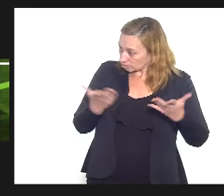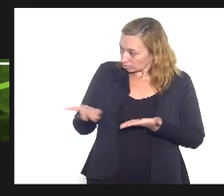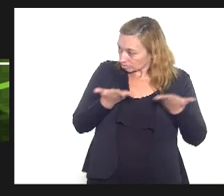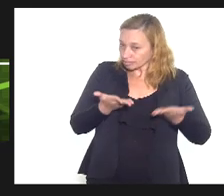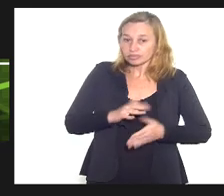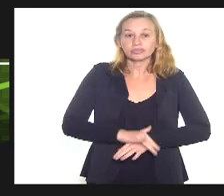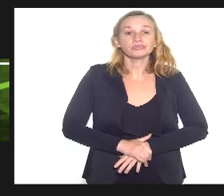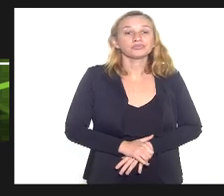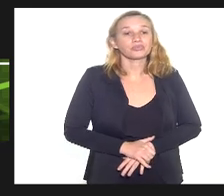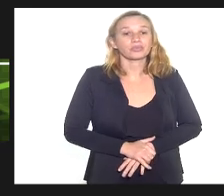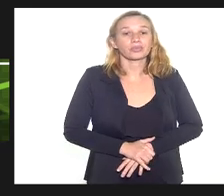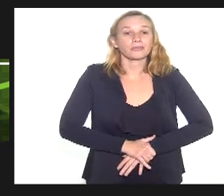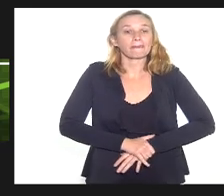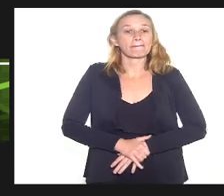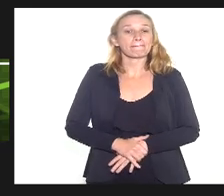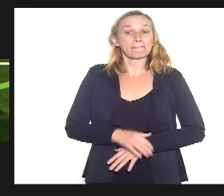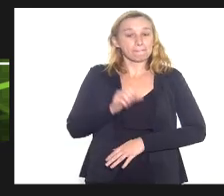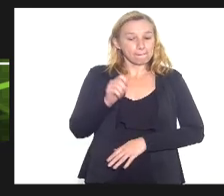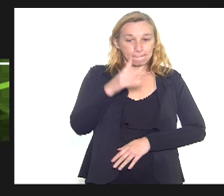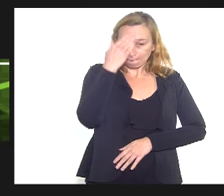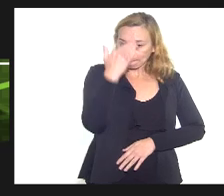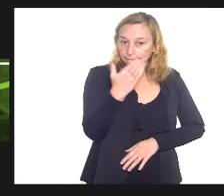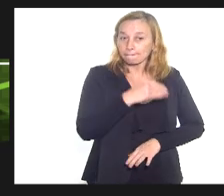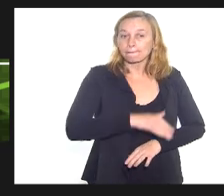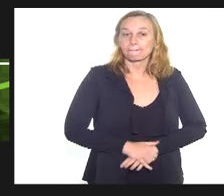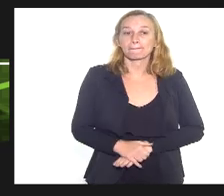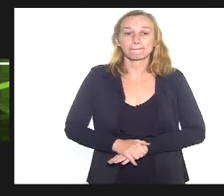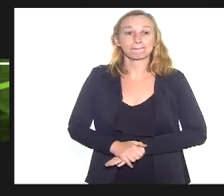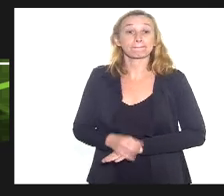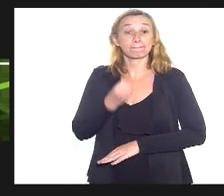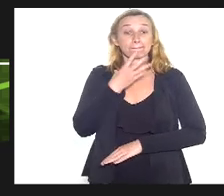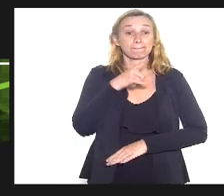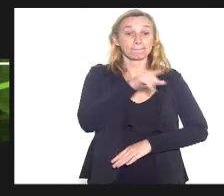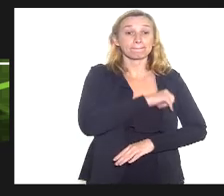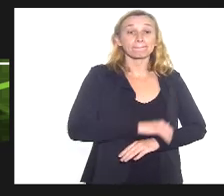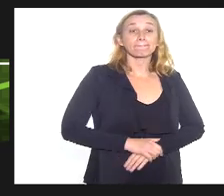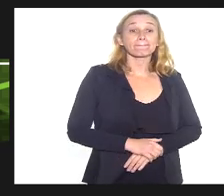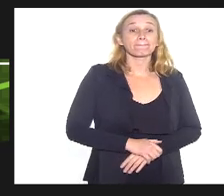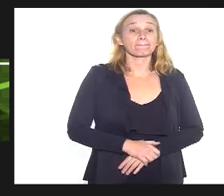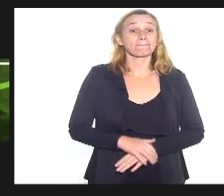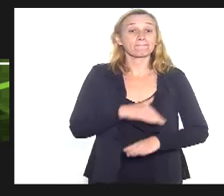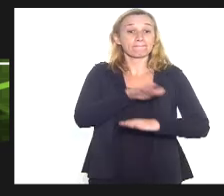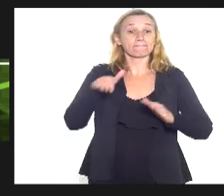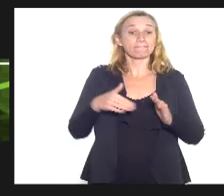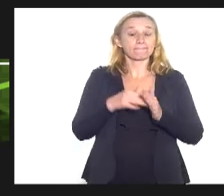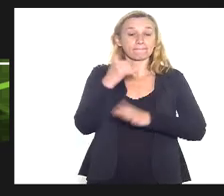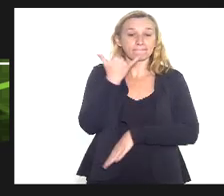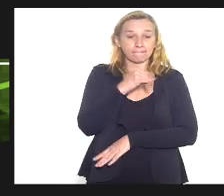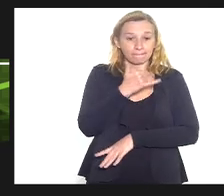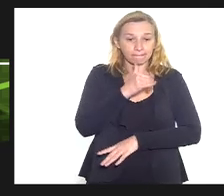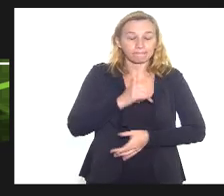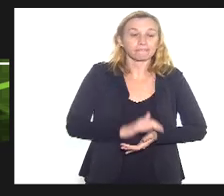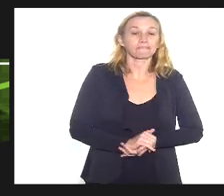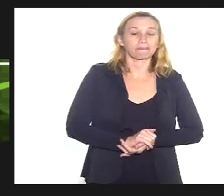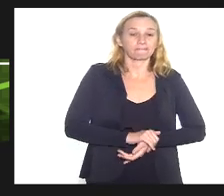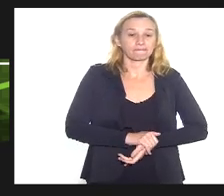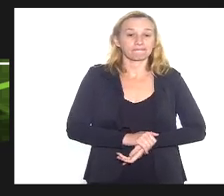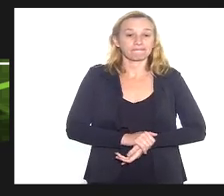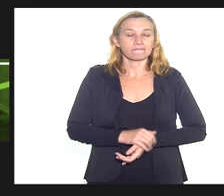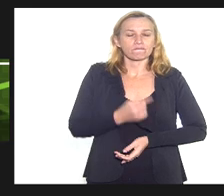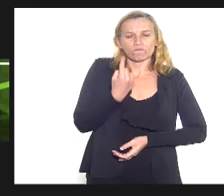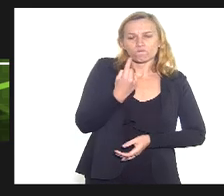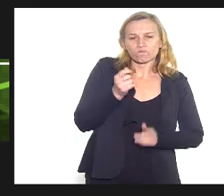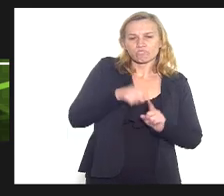slide. Ok, obrigado. Bom, a Total Energy, muitos até um